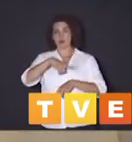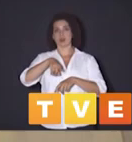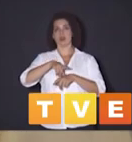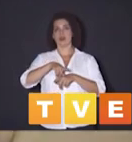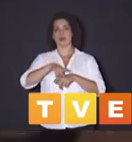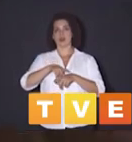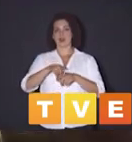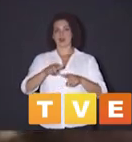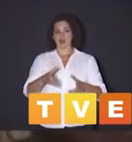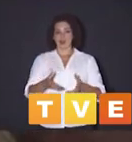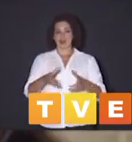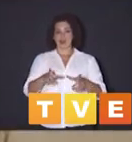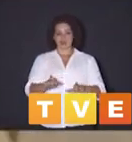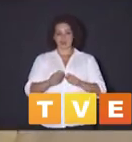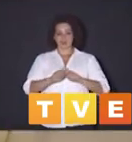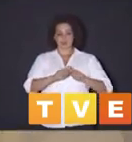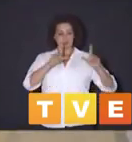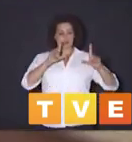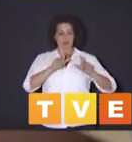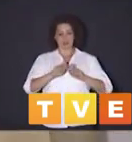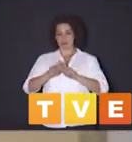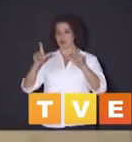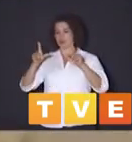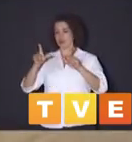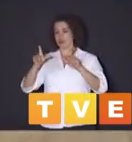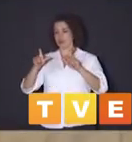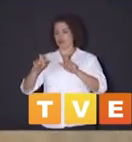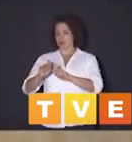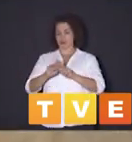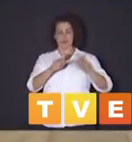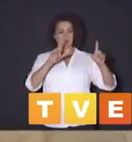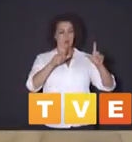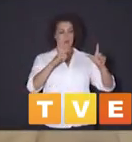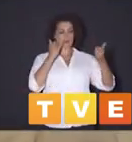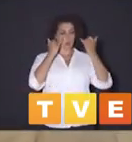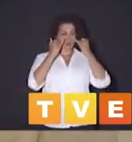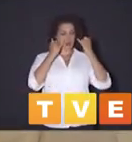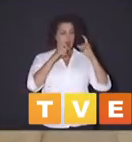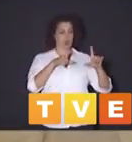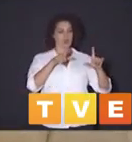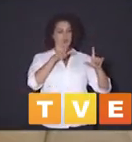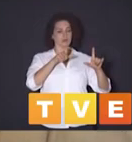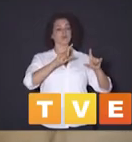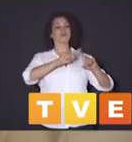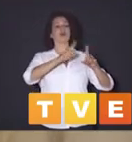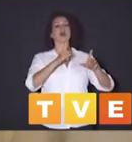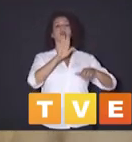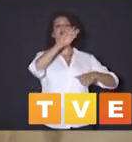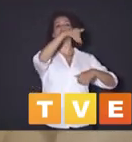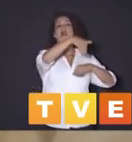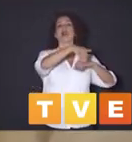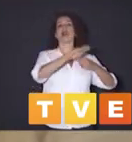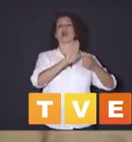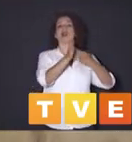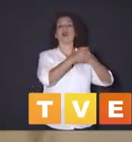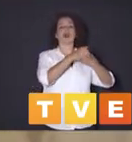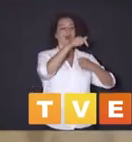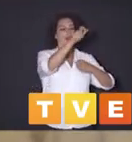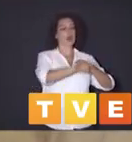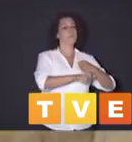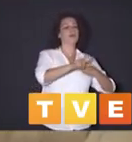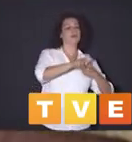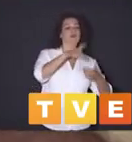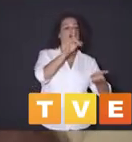fontes que você não sabe que são pessoas que são pessoas não são robôs tá e esse é o digamos assim é